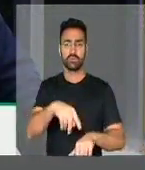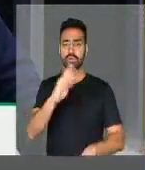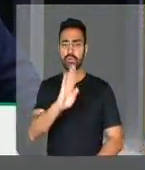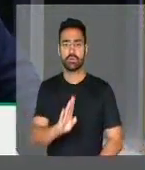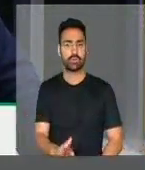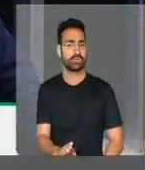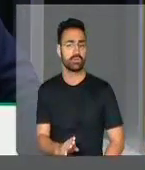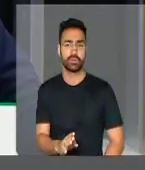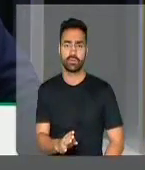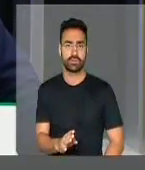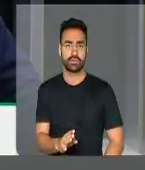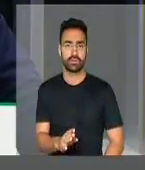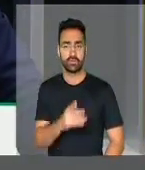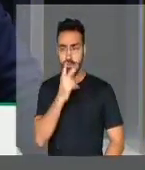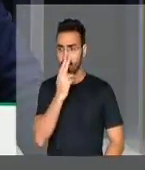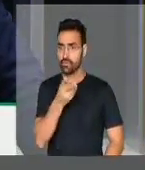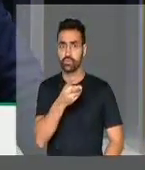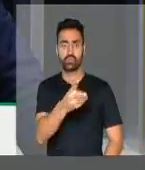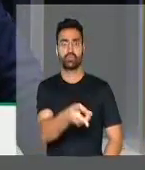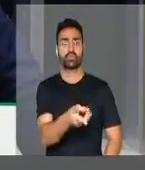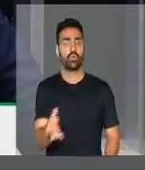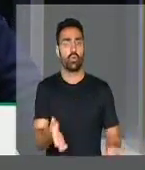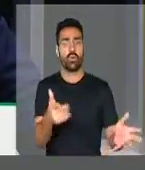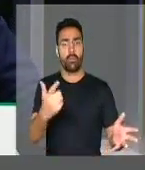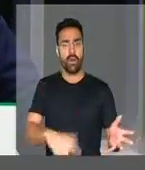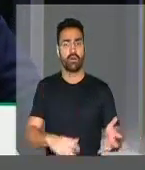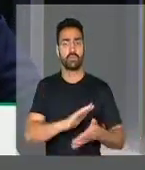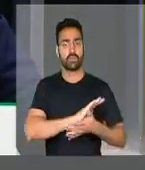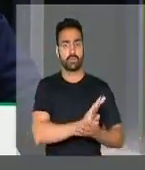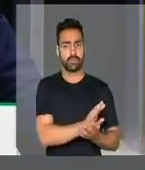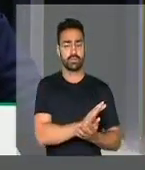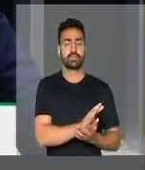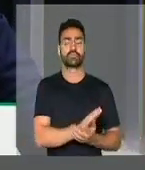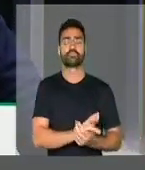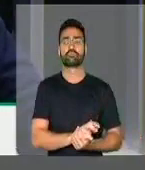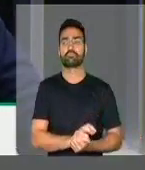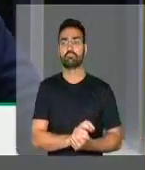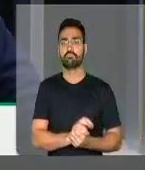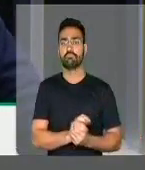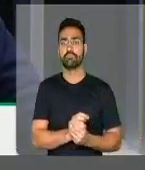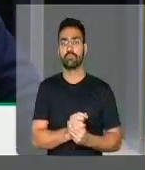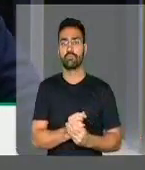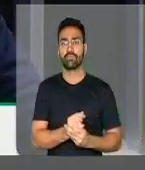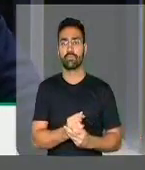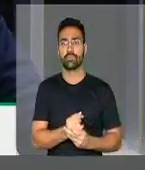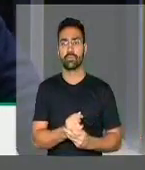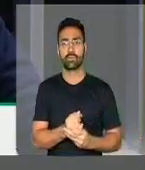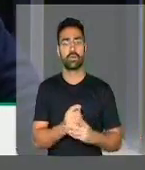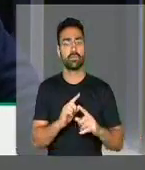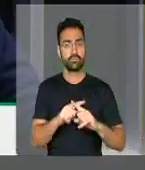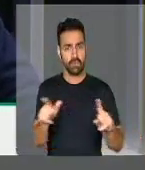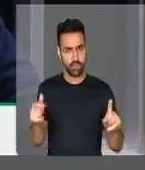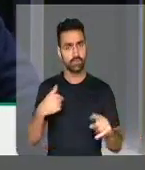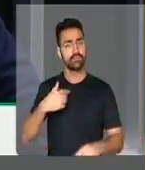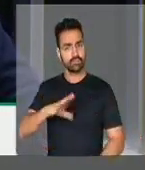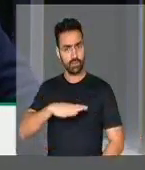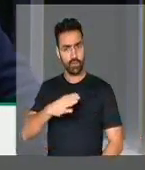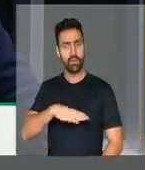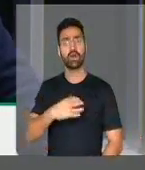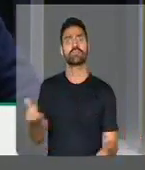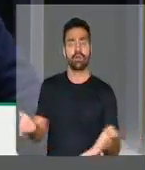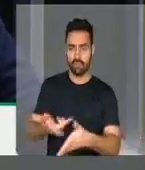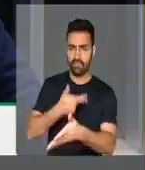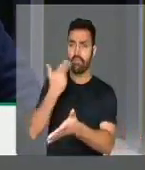para alimentar preconceitos mas também sempre tendo a coragem de